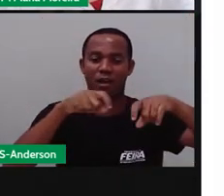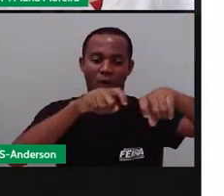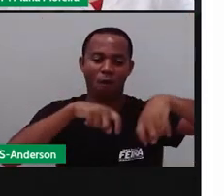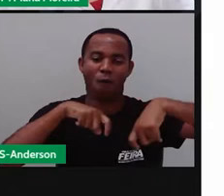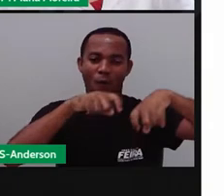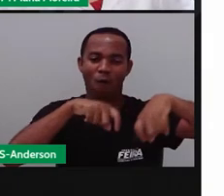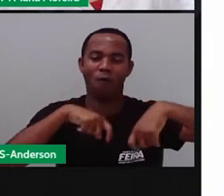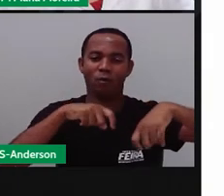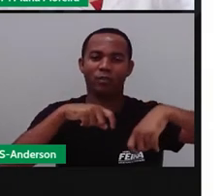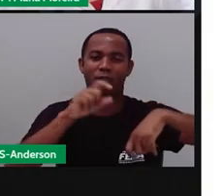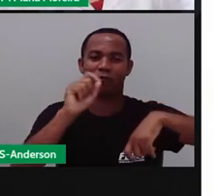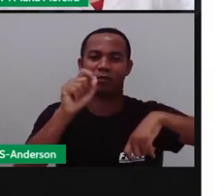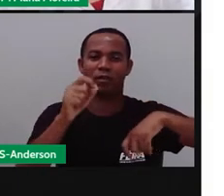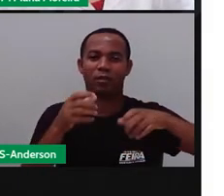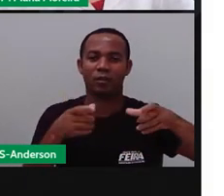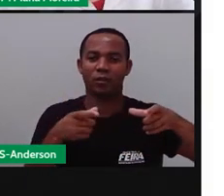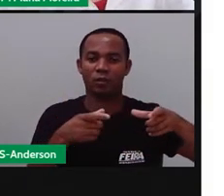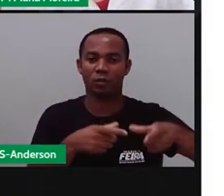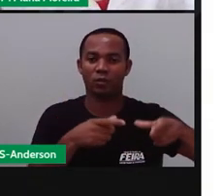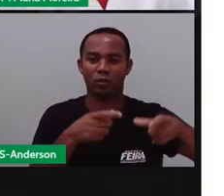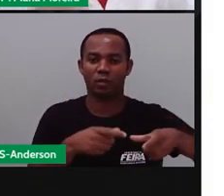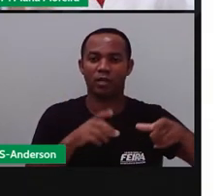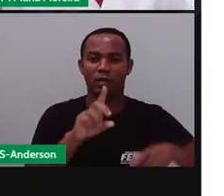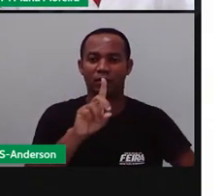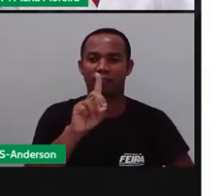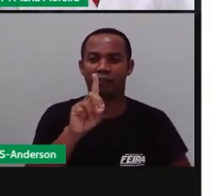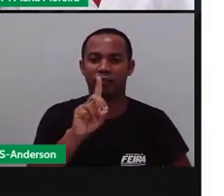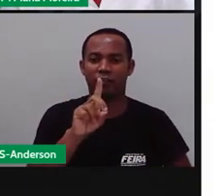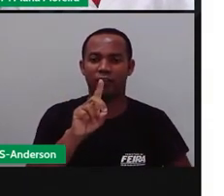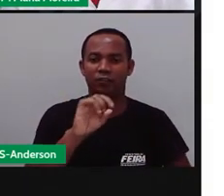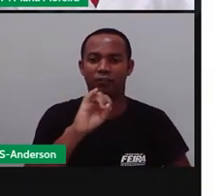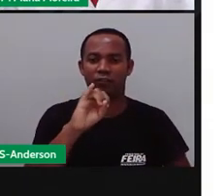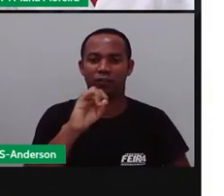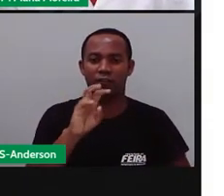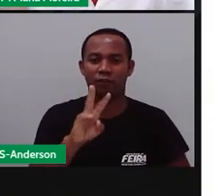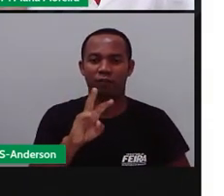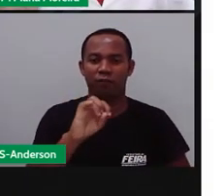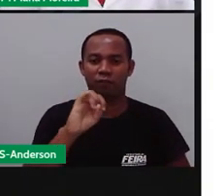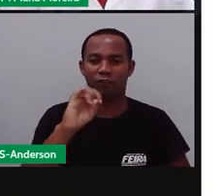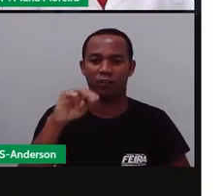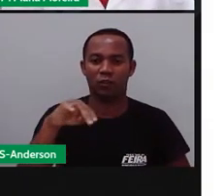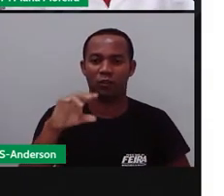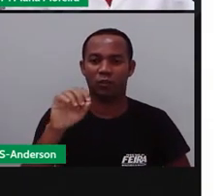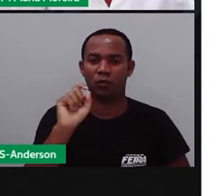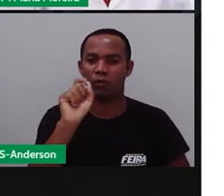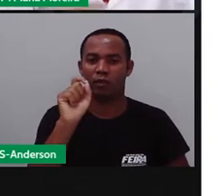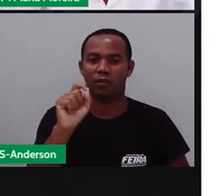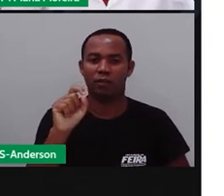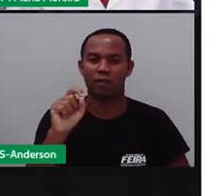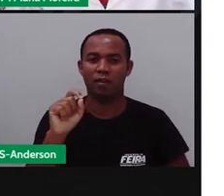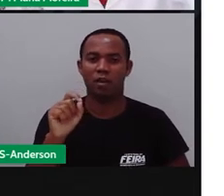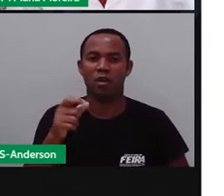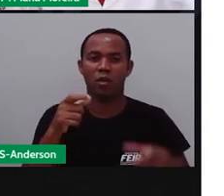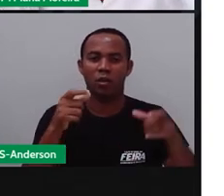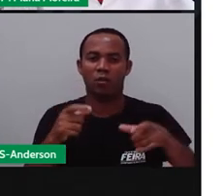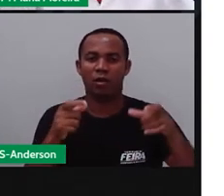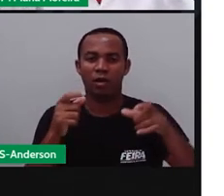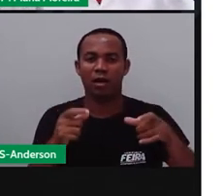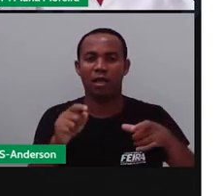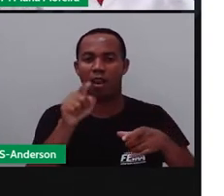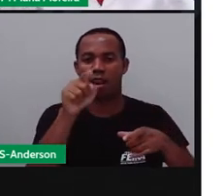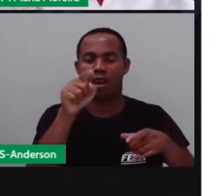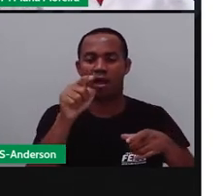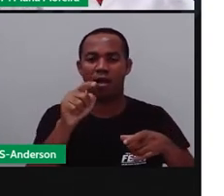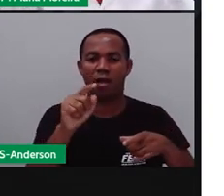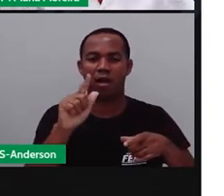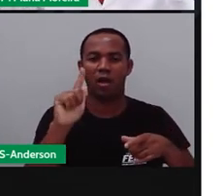caracteriza a festa do Divino, que tem grande força onde? Em Goiás. Então, a gente está falando sobre festejos. Obviamente que, por ser a nossa época